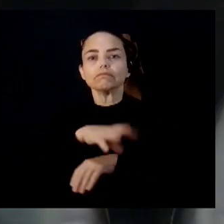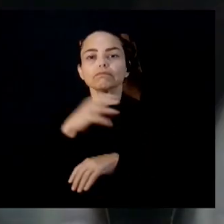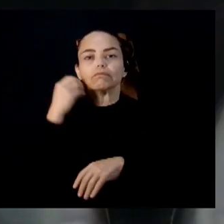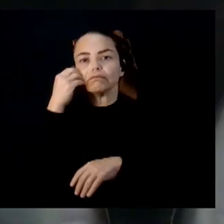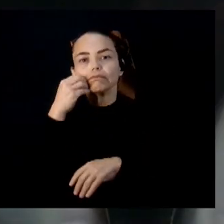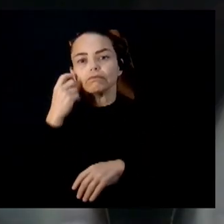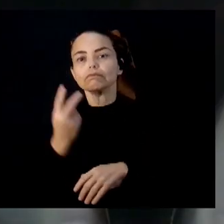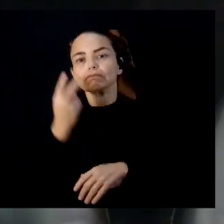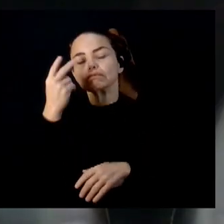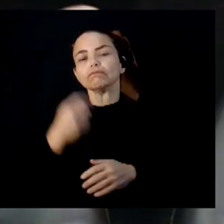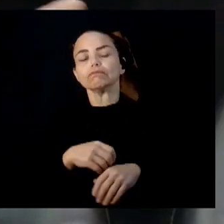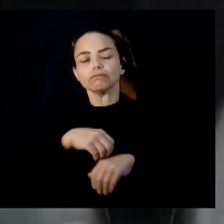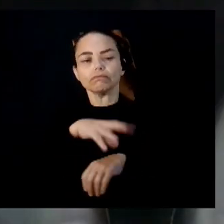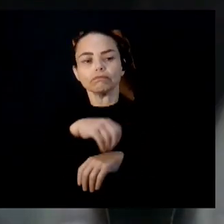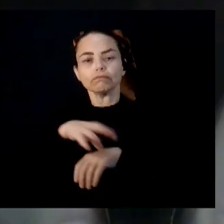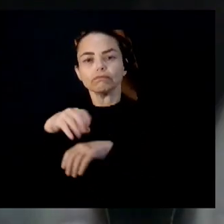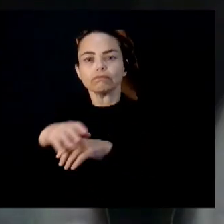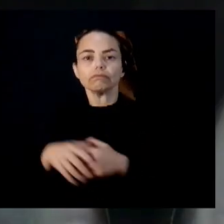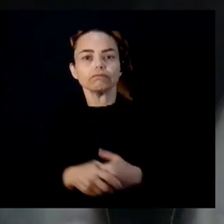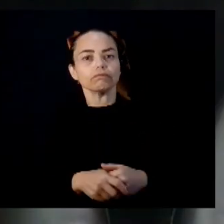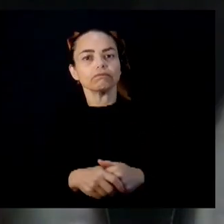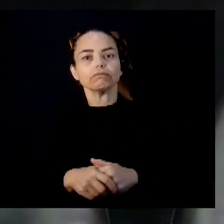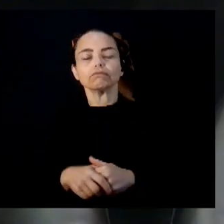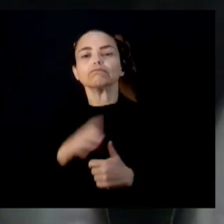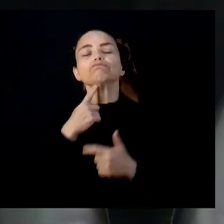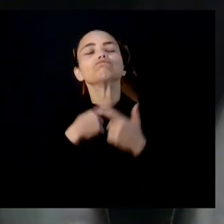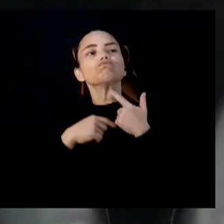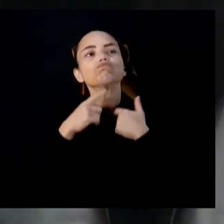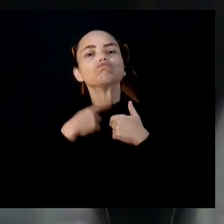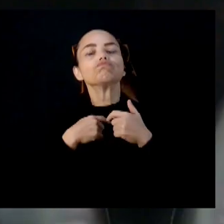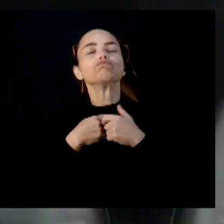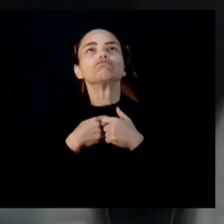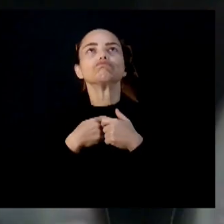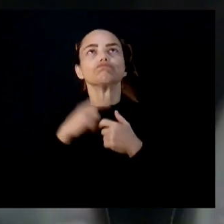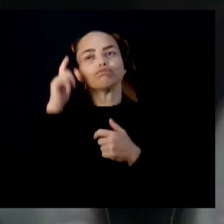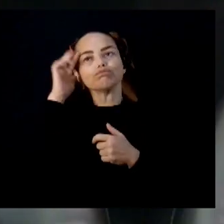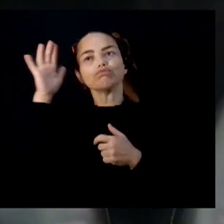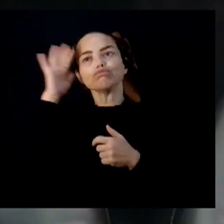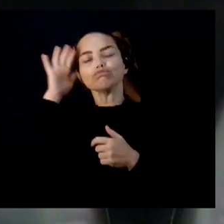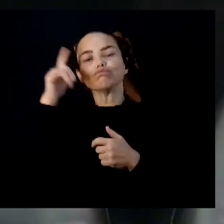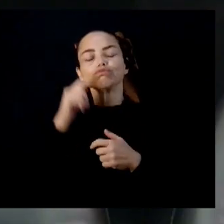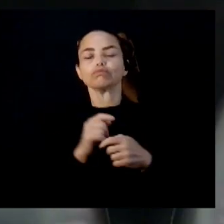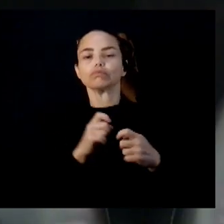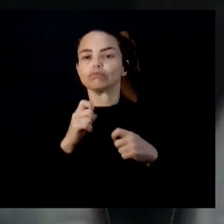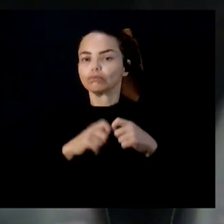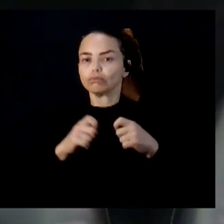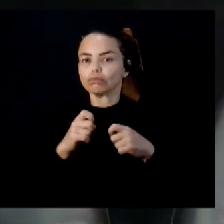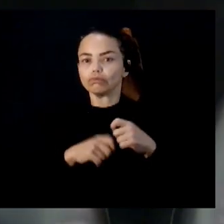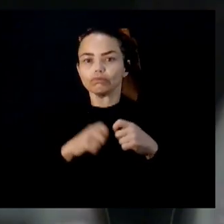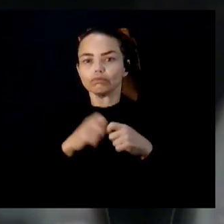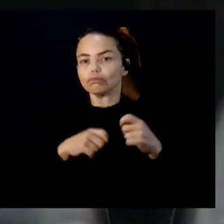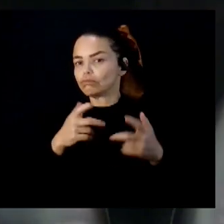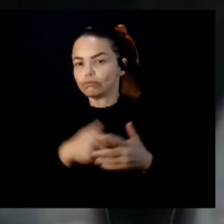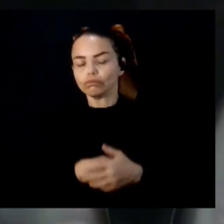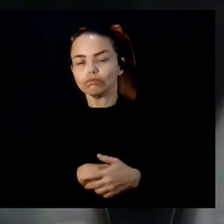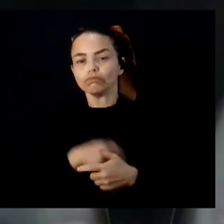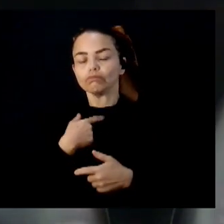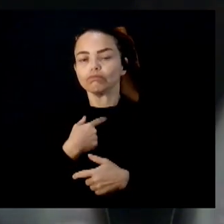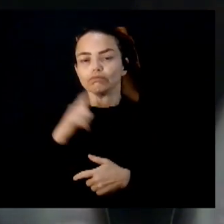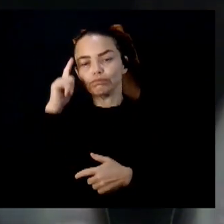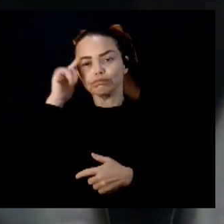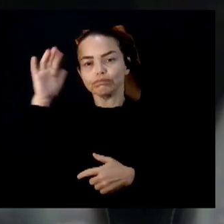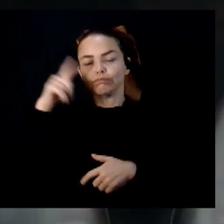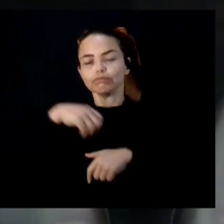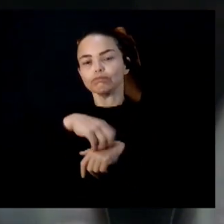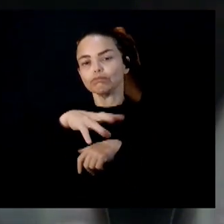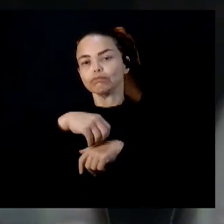que compartilham desejos, né, fantasias também, e que compartilham sonhos. Né? Então, por